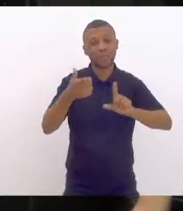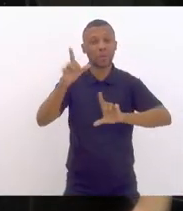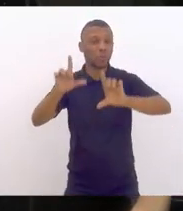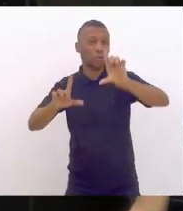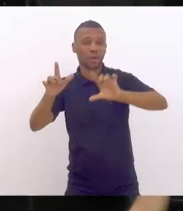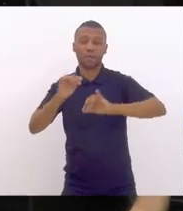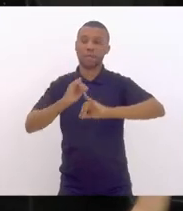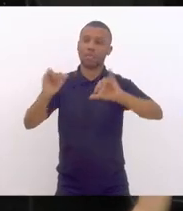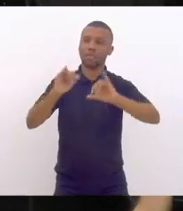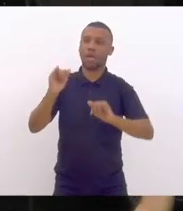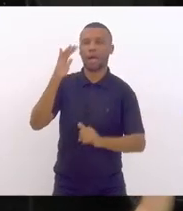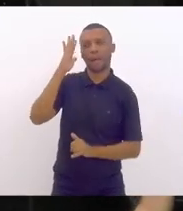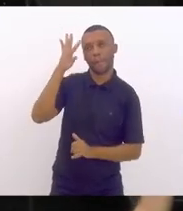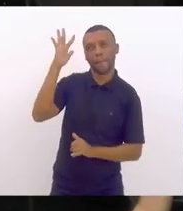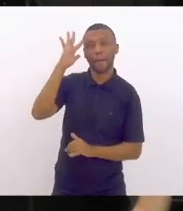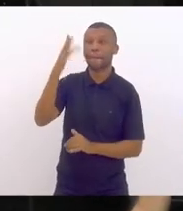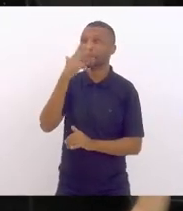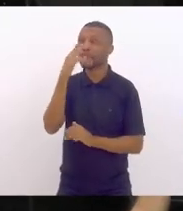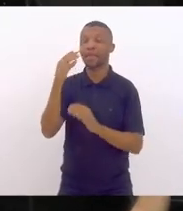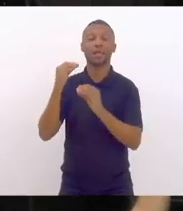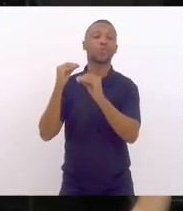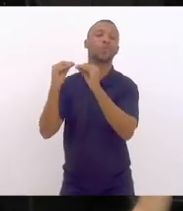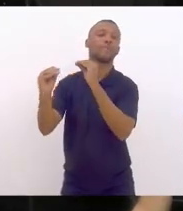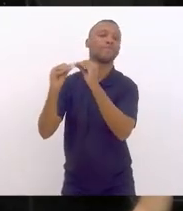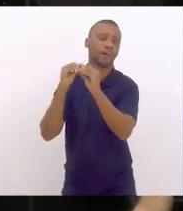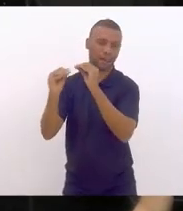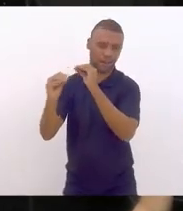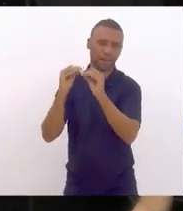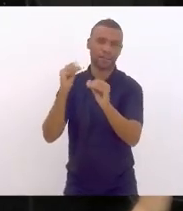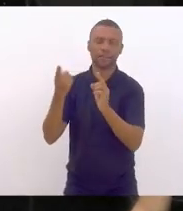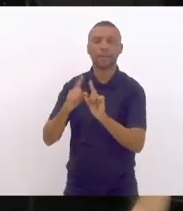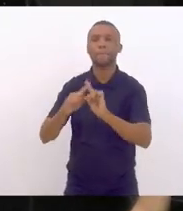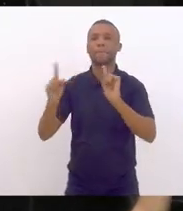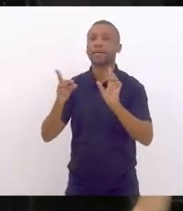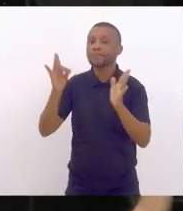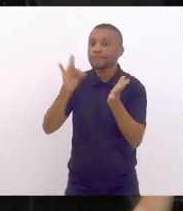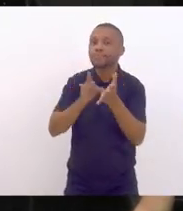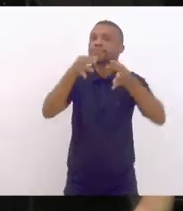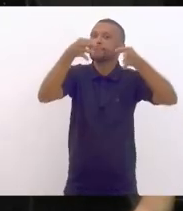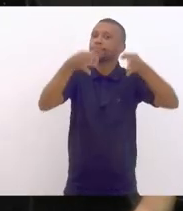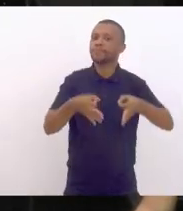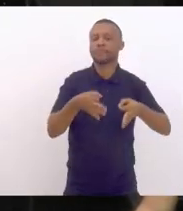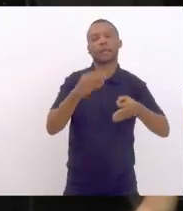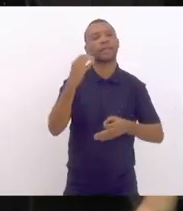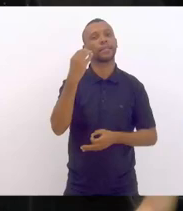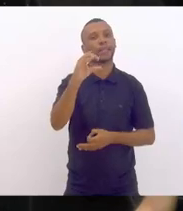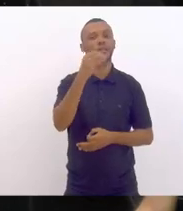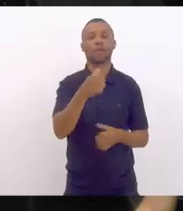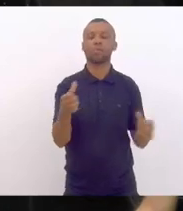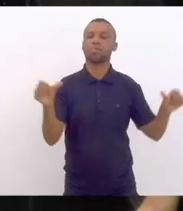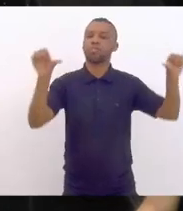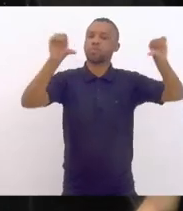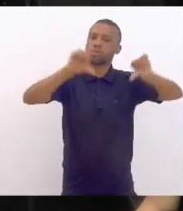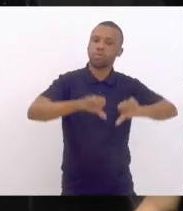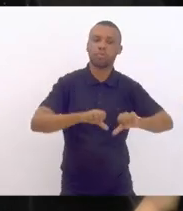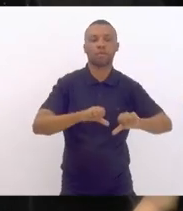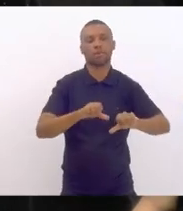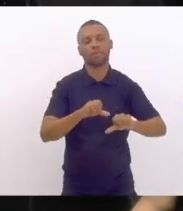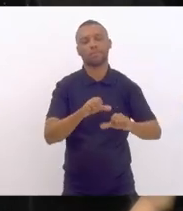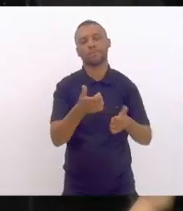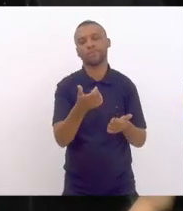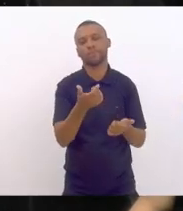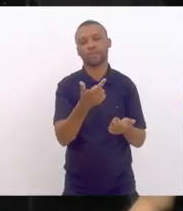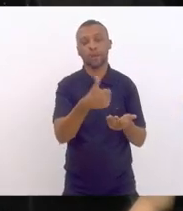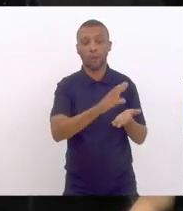verdadeiras telenovelas produzidas mas concretamente em Niterói ele enfraqueceu o programa de segurança